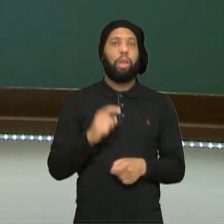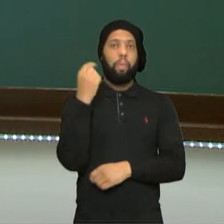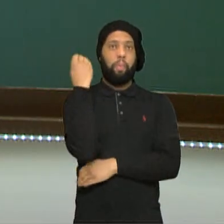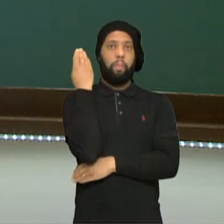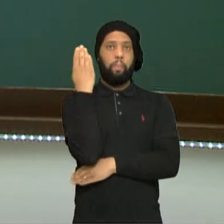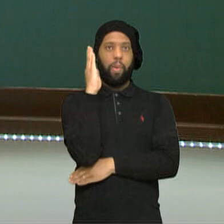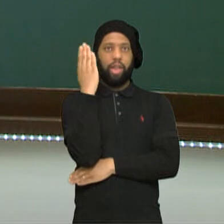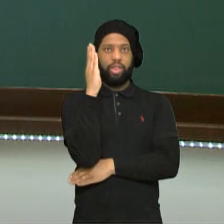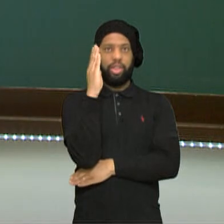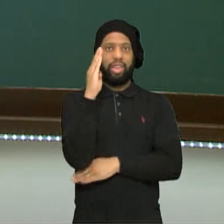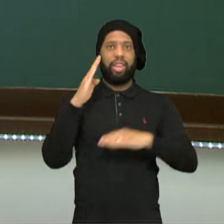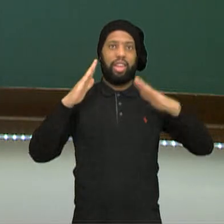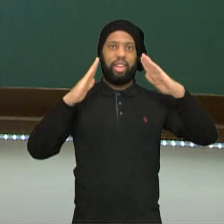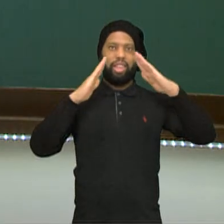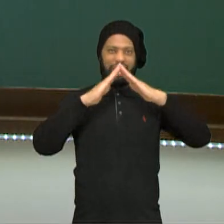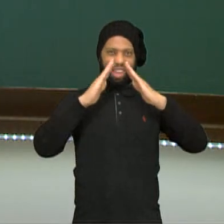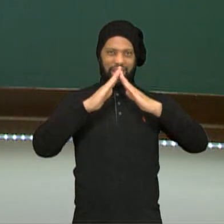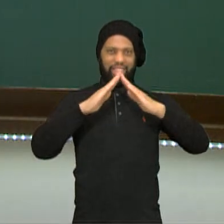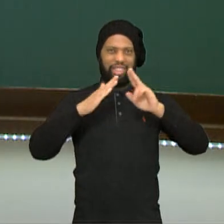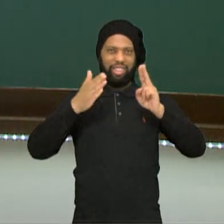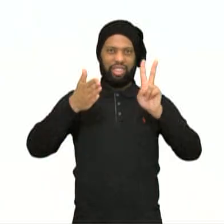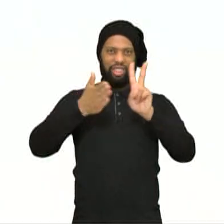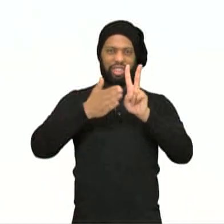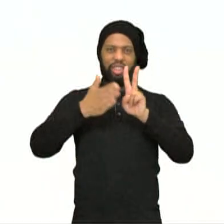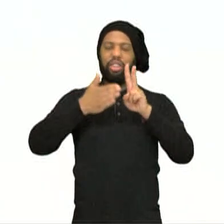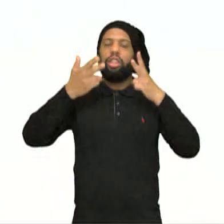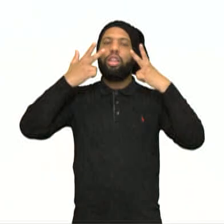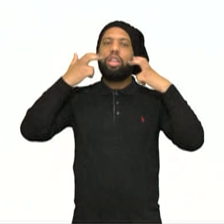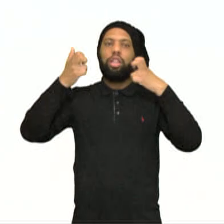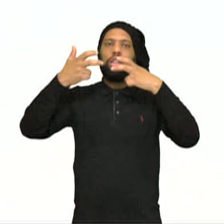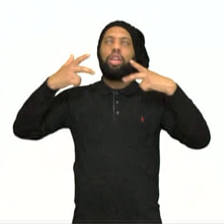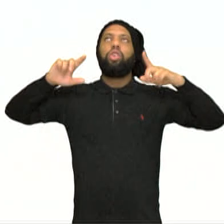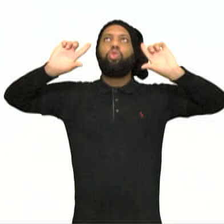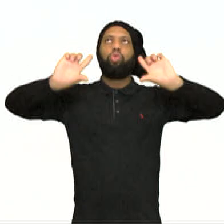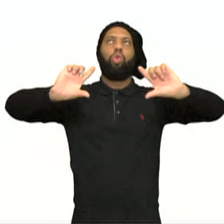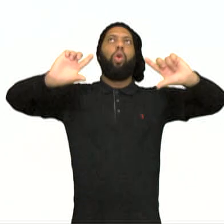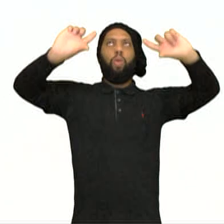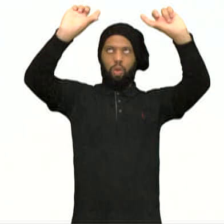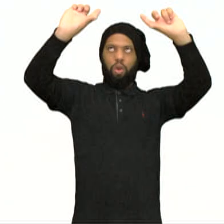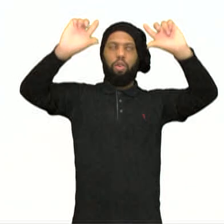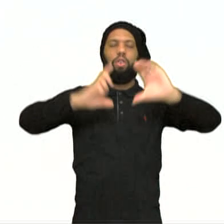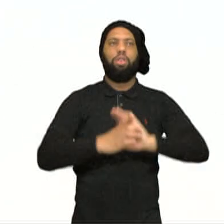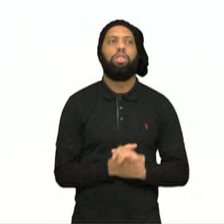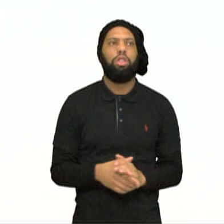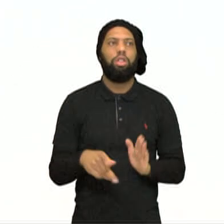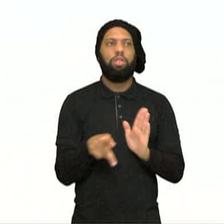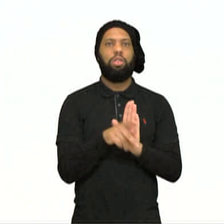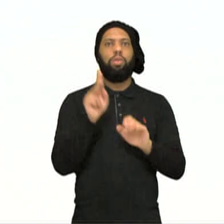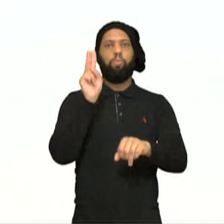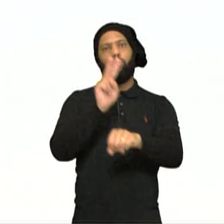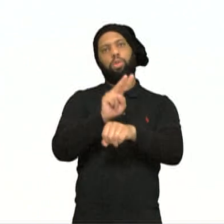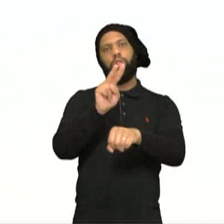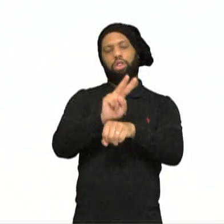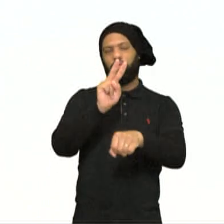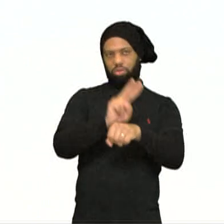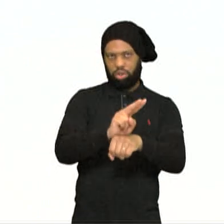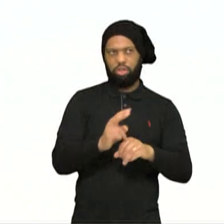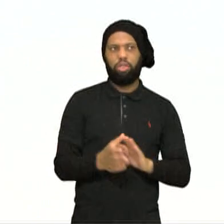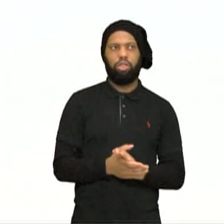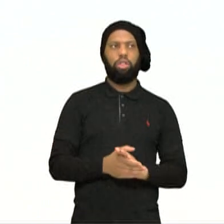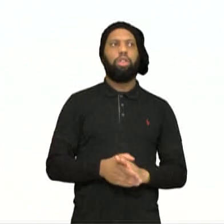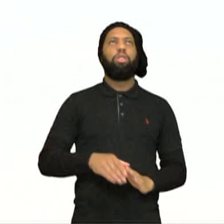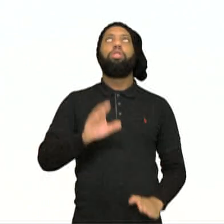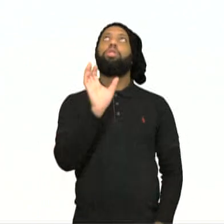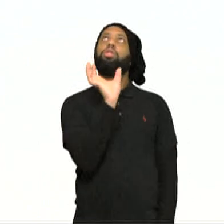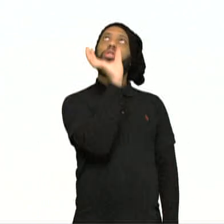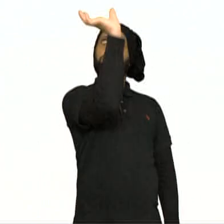casas comunitárias dos povos indígenas, né? Aqui o Ayana e o Aparai, tá? É considerado um objeto de proteção. Então, eles